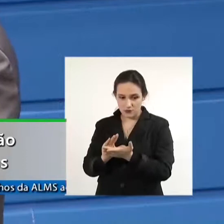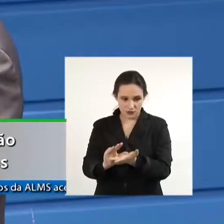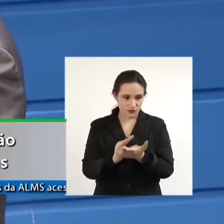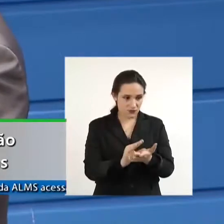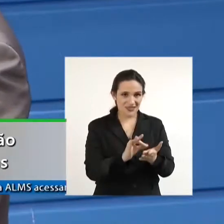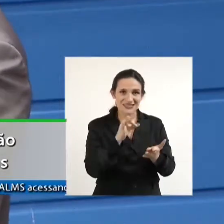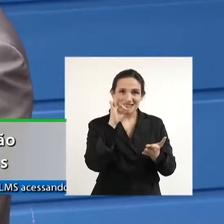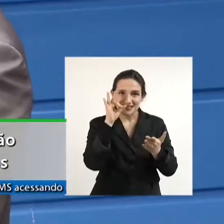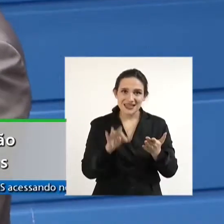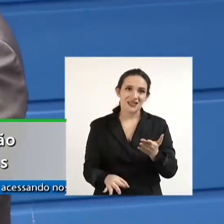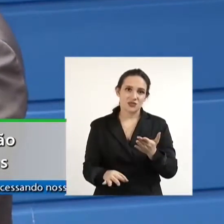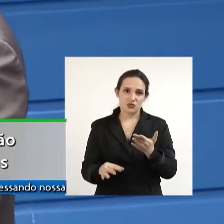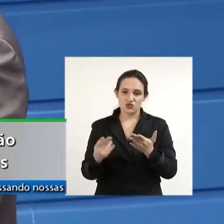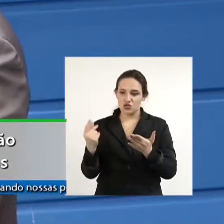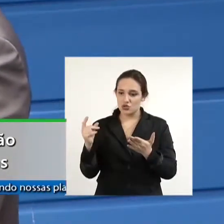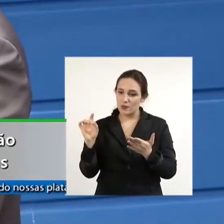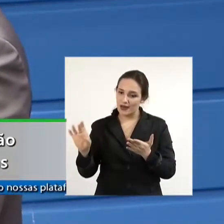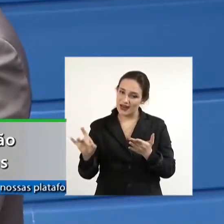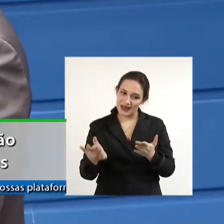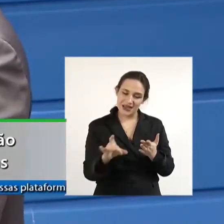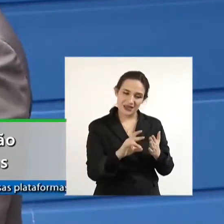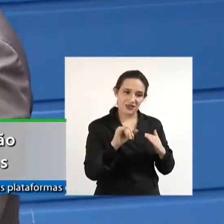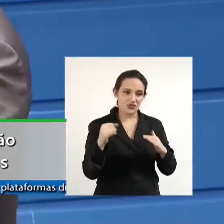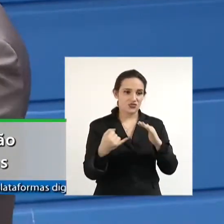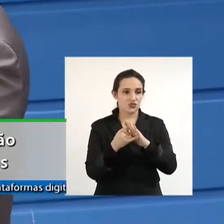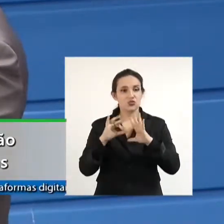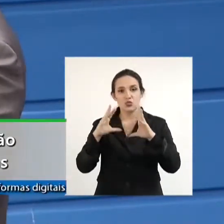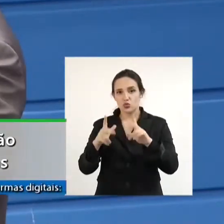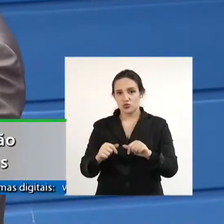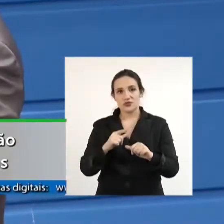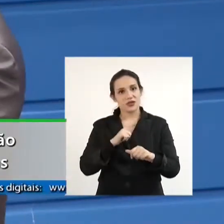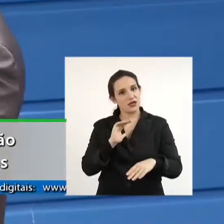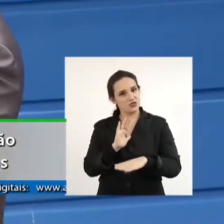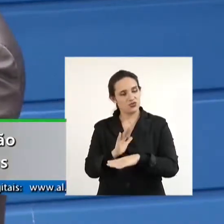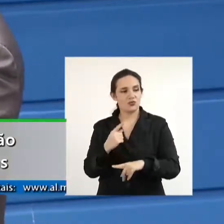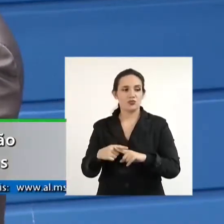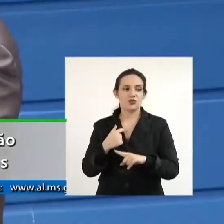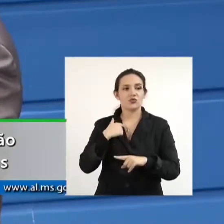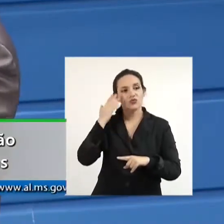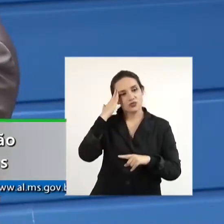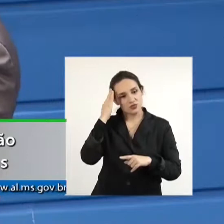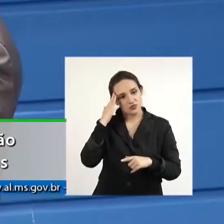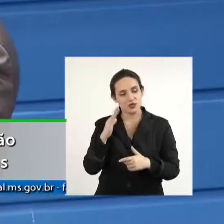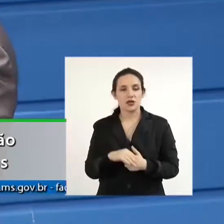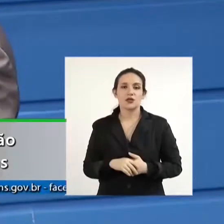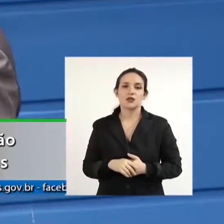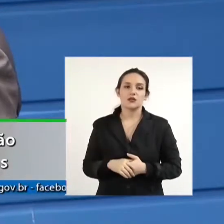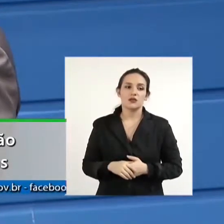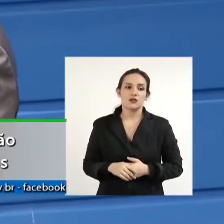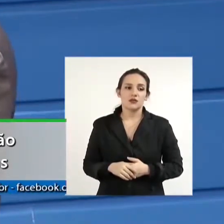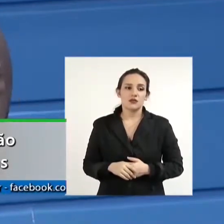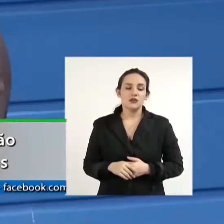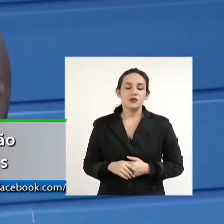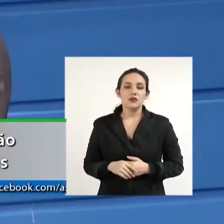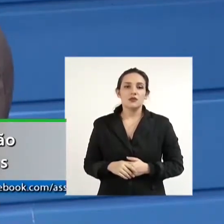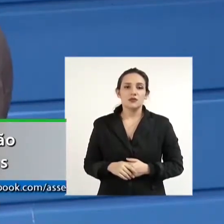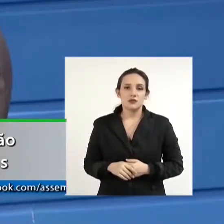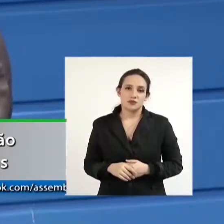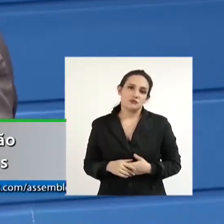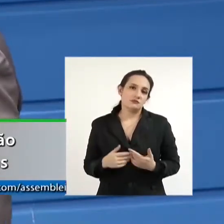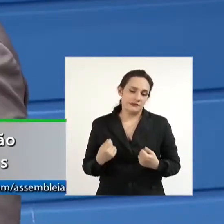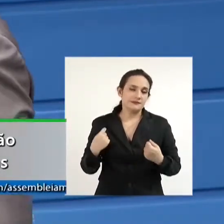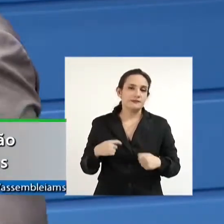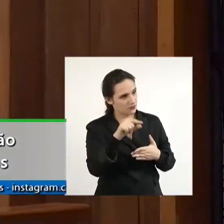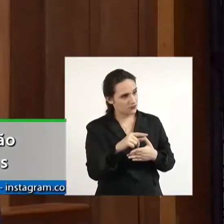entidades realmente pudessem ser bem atendidas e contempladas, porque realmente é quem gera a demanda muito forte e tira isso